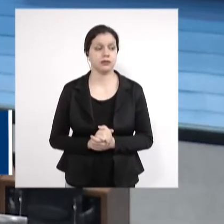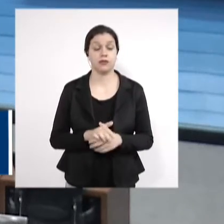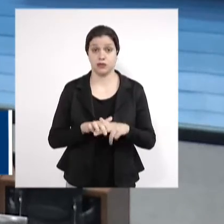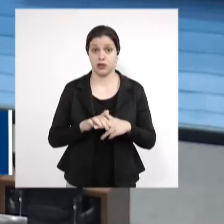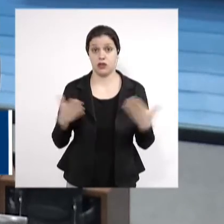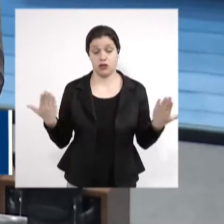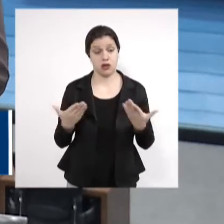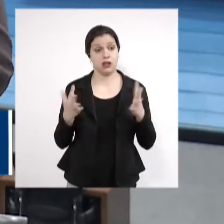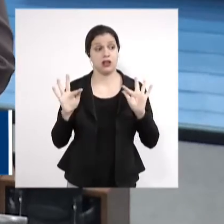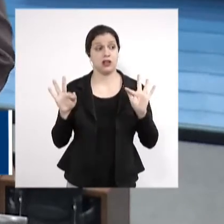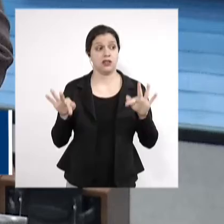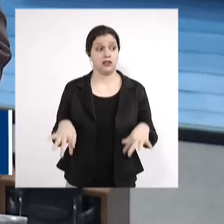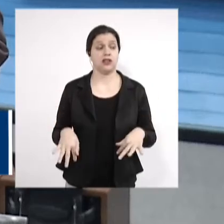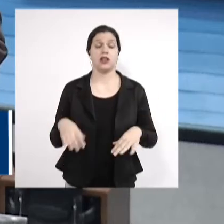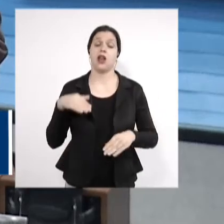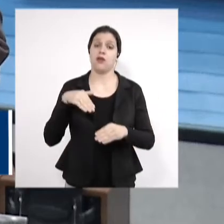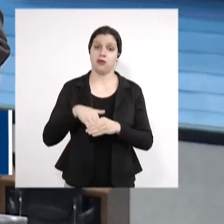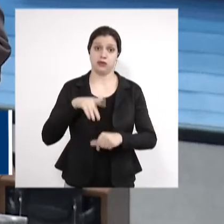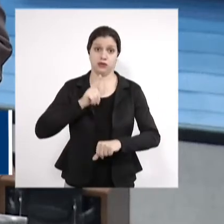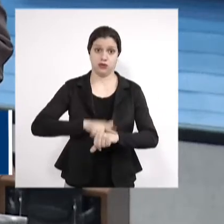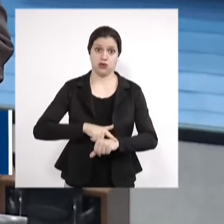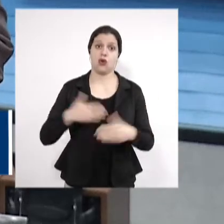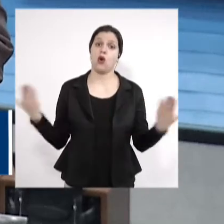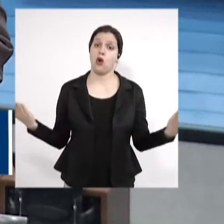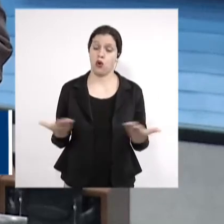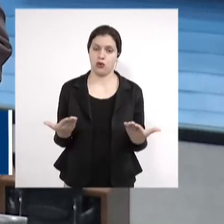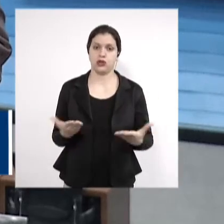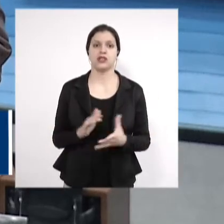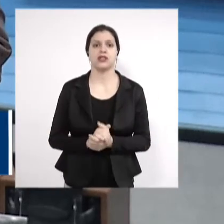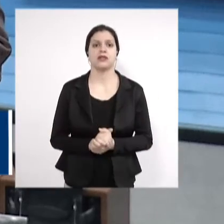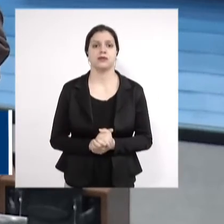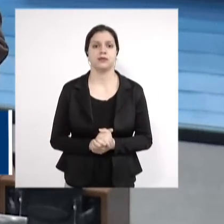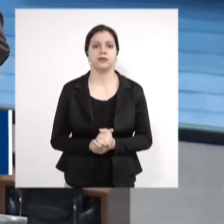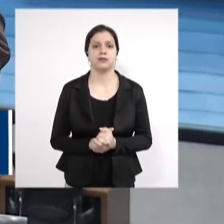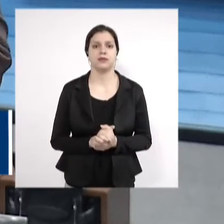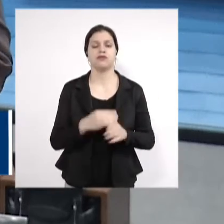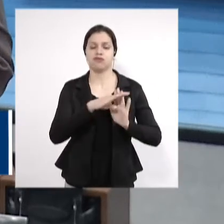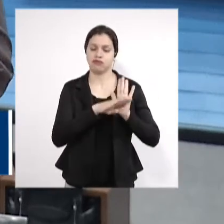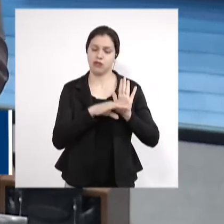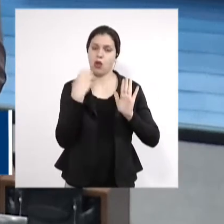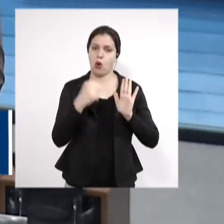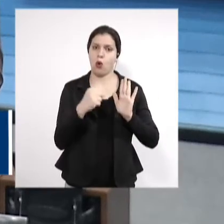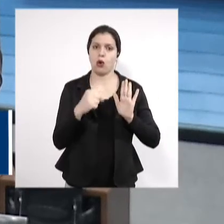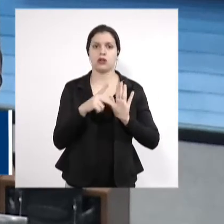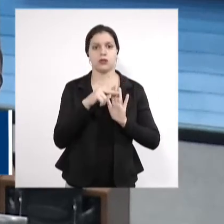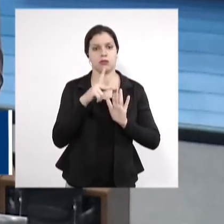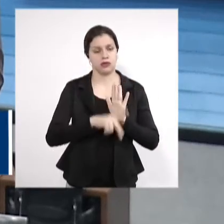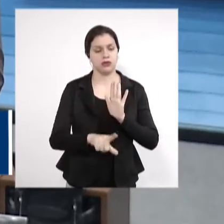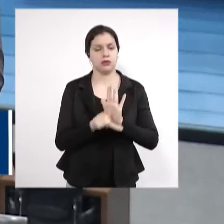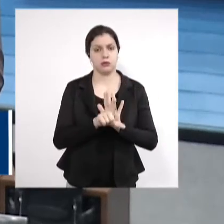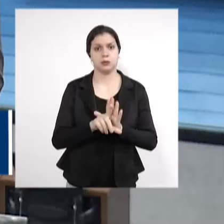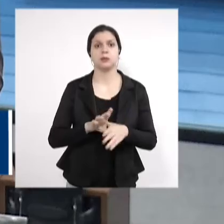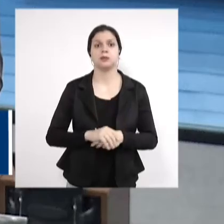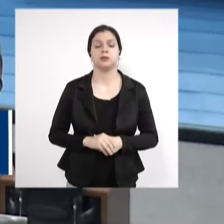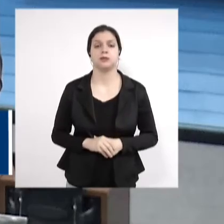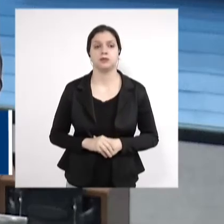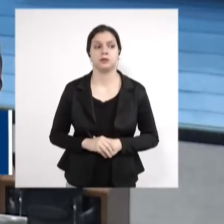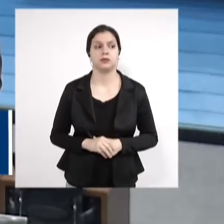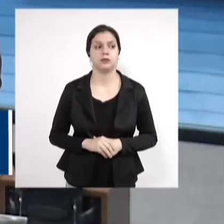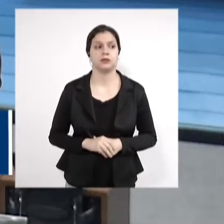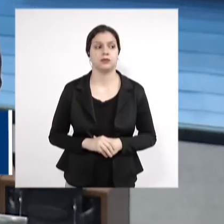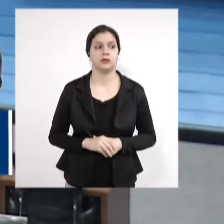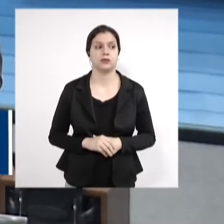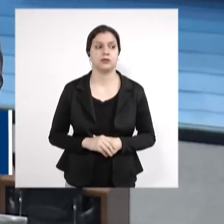a gente fecha a ordem do dia de hoje prevista, que são 8 projetos de lei que